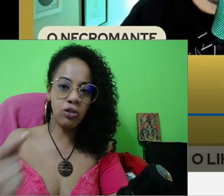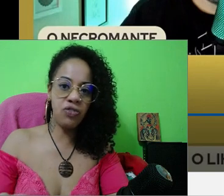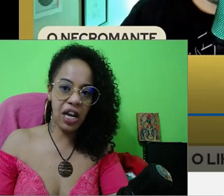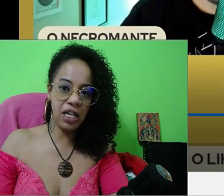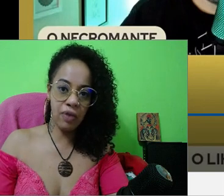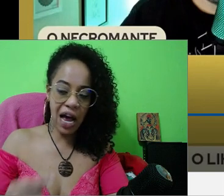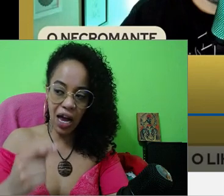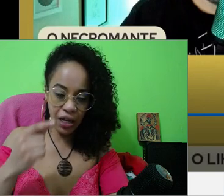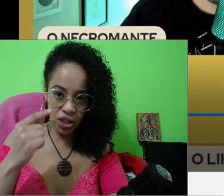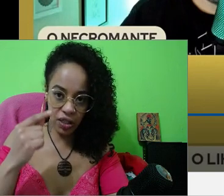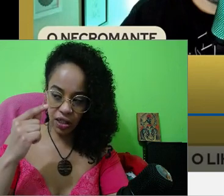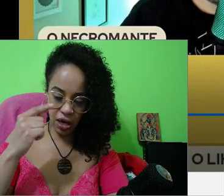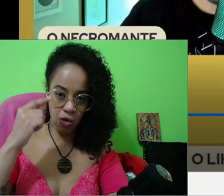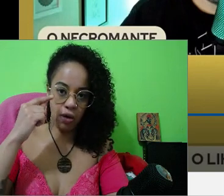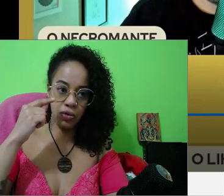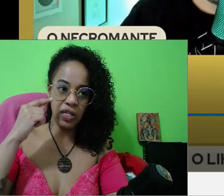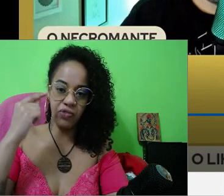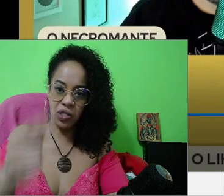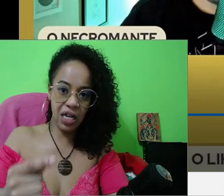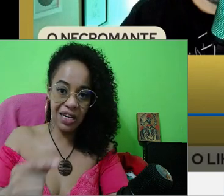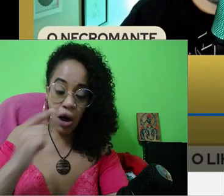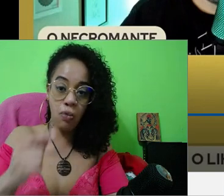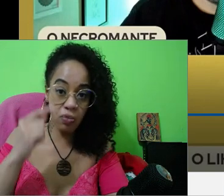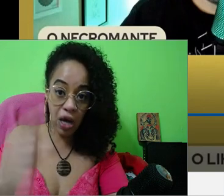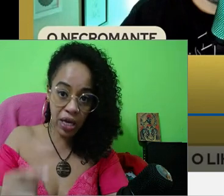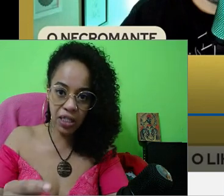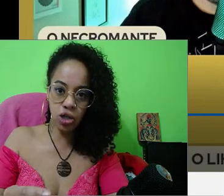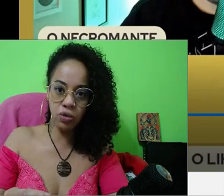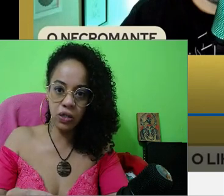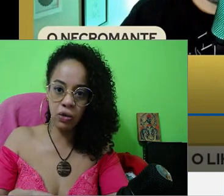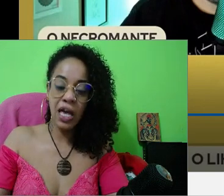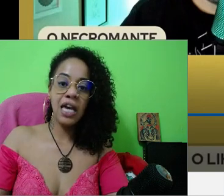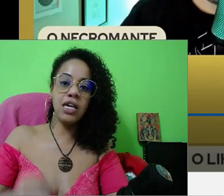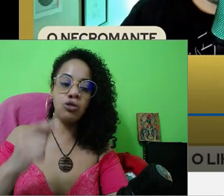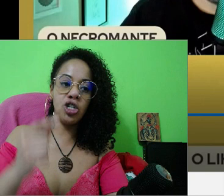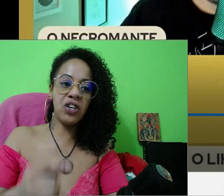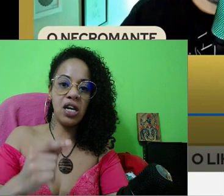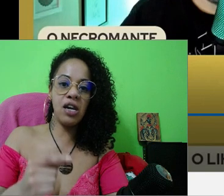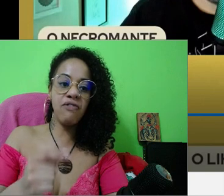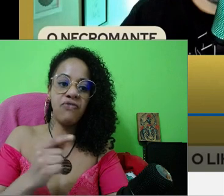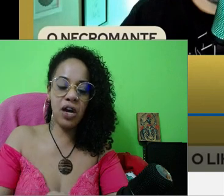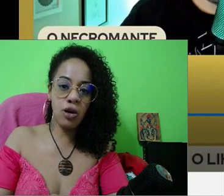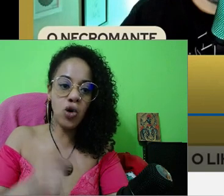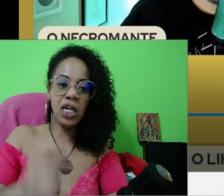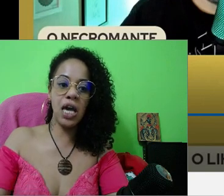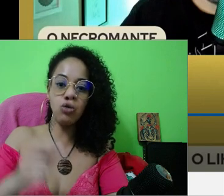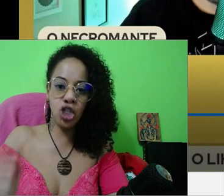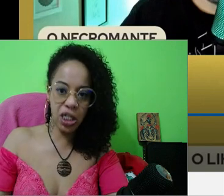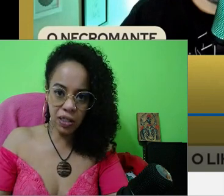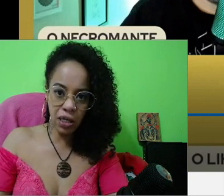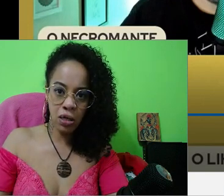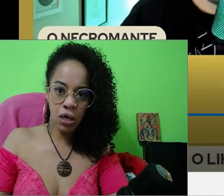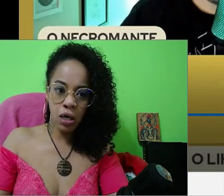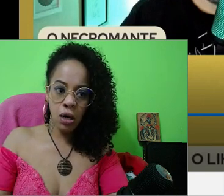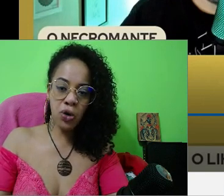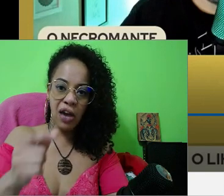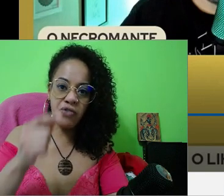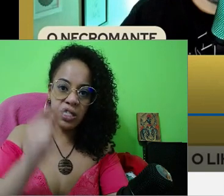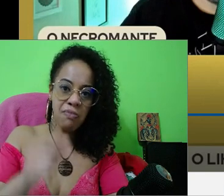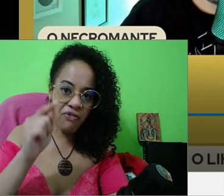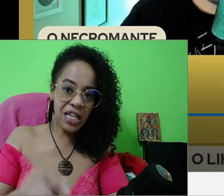que você acusou que eu te falei que eu acusei você não não existe isso e eu tive que ir ver o que eu disse